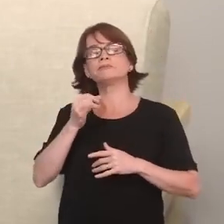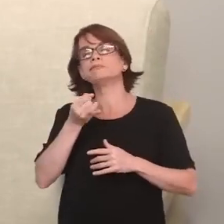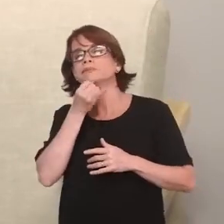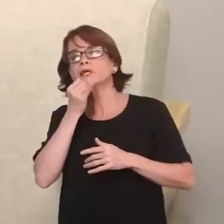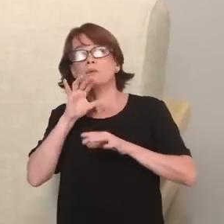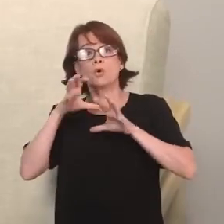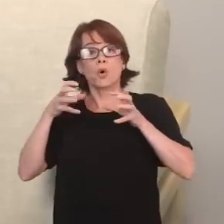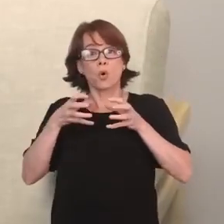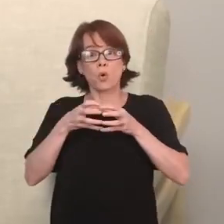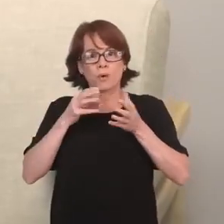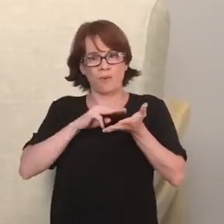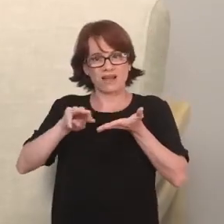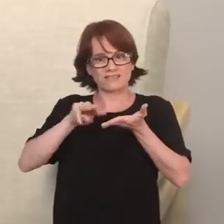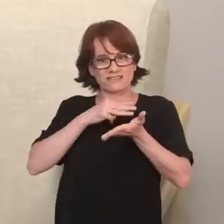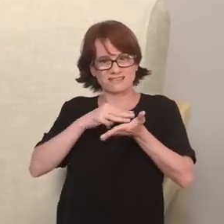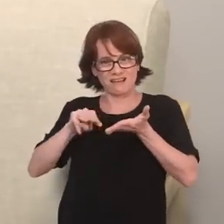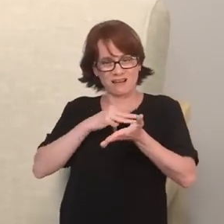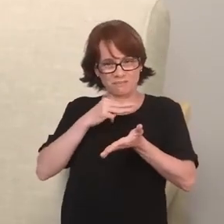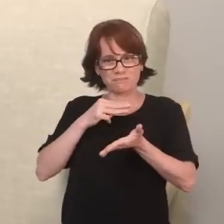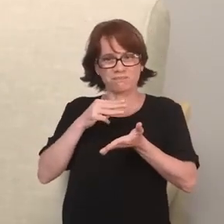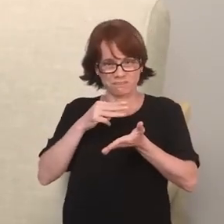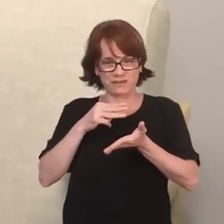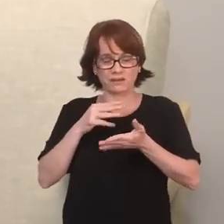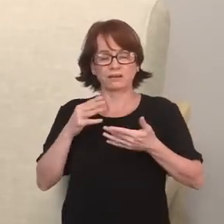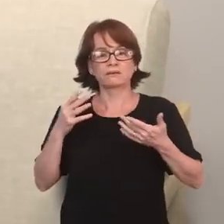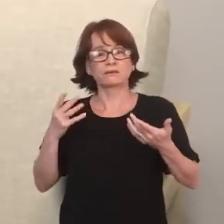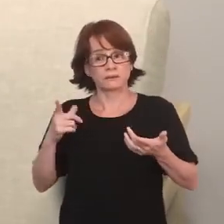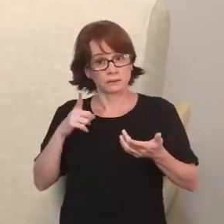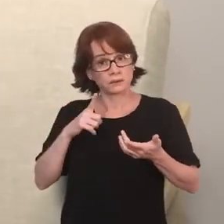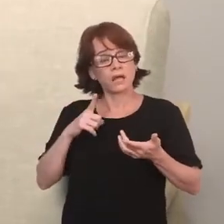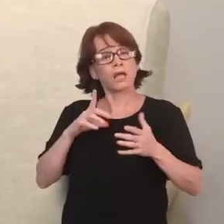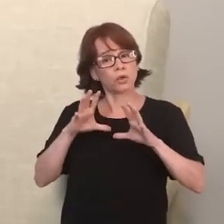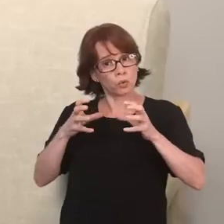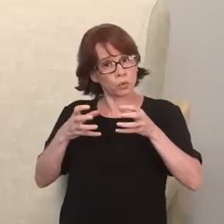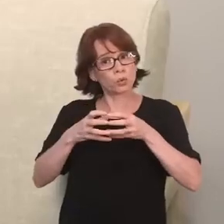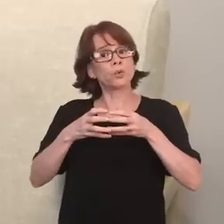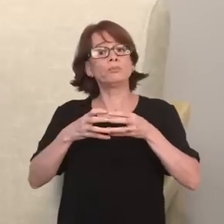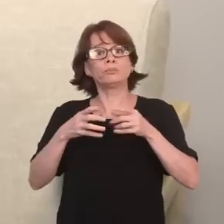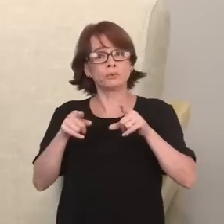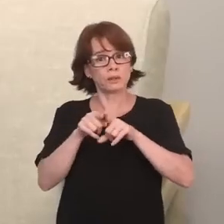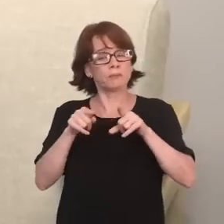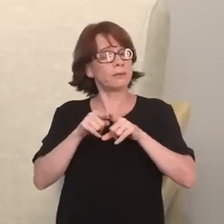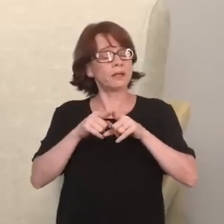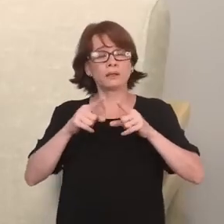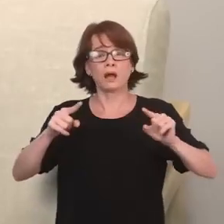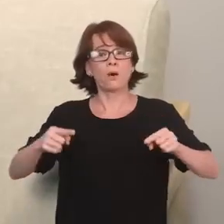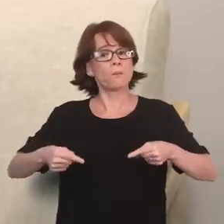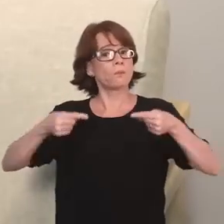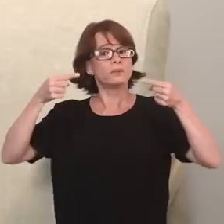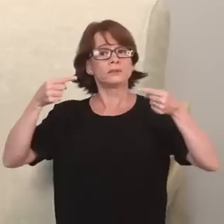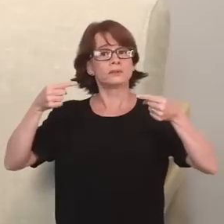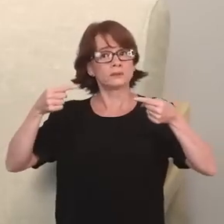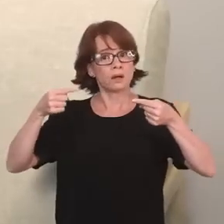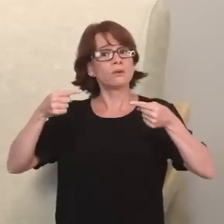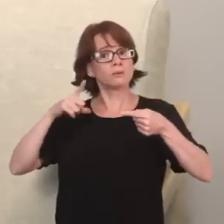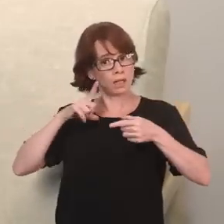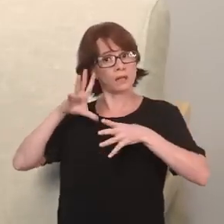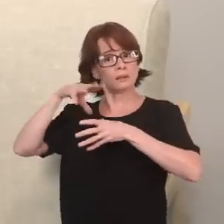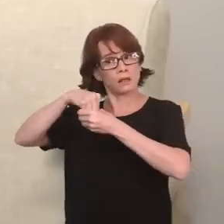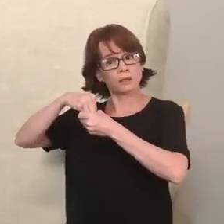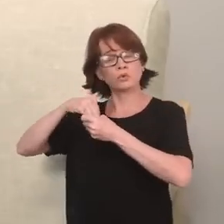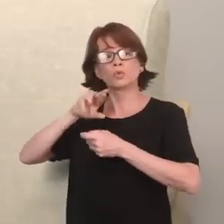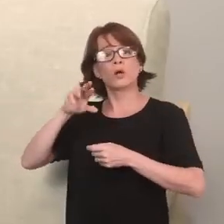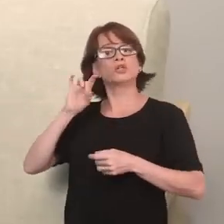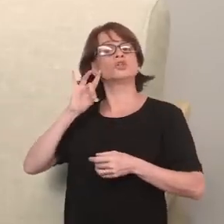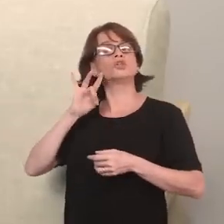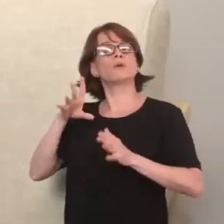tem oposição, que não tem só gente do PL lá dentro. Tem gente de outros partidos. Então, assim, cada um vai trazendo. Ah,